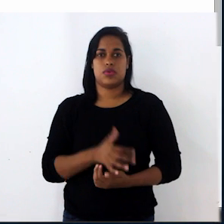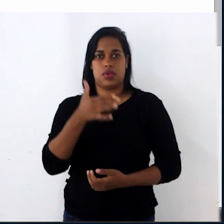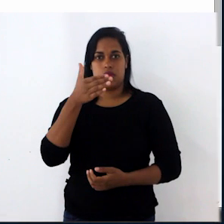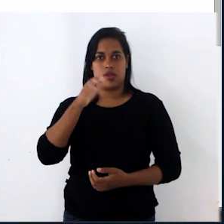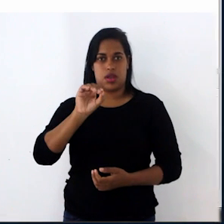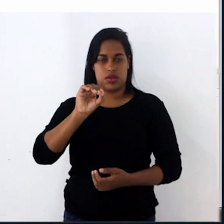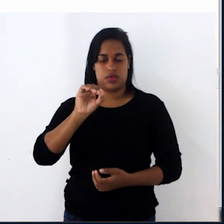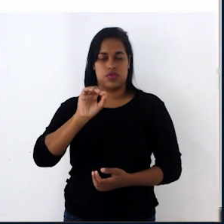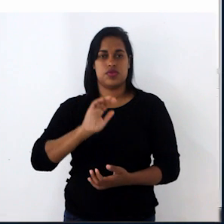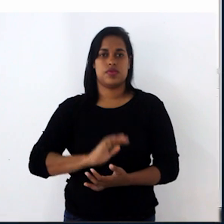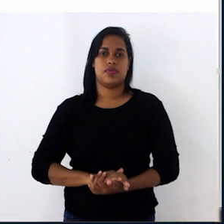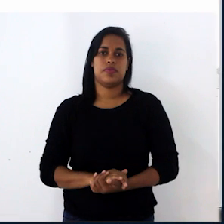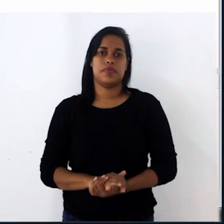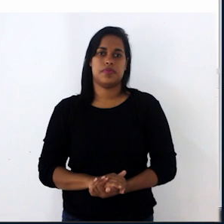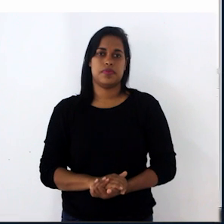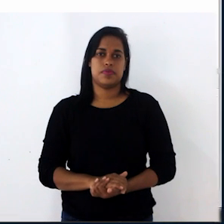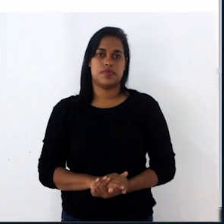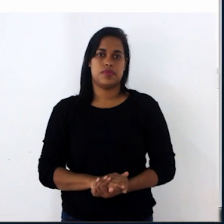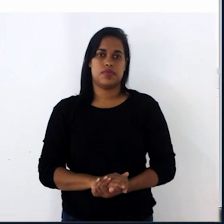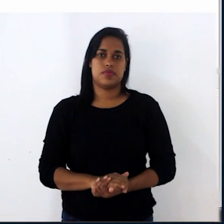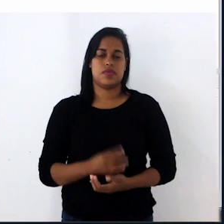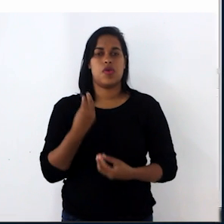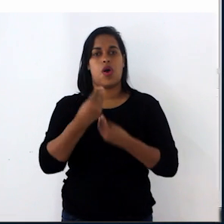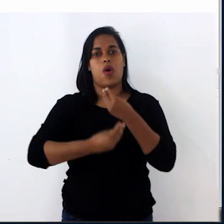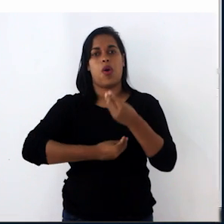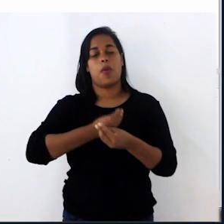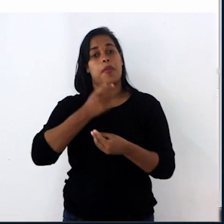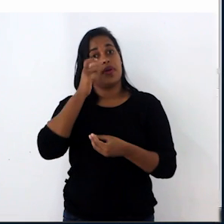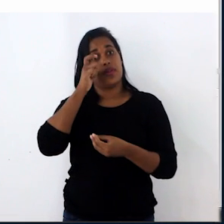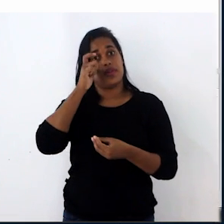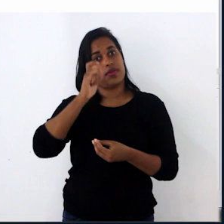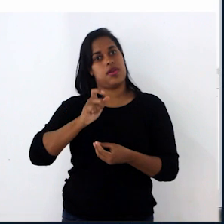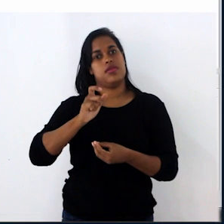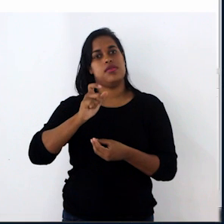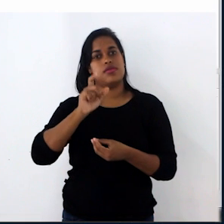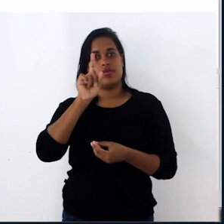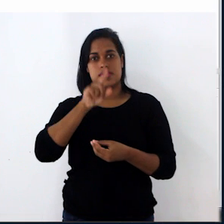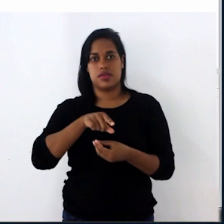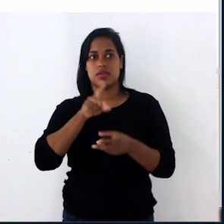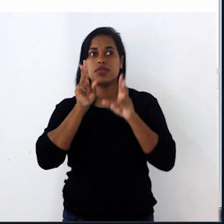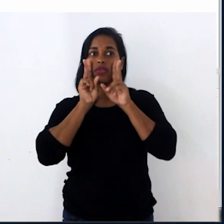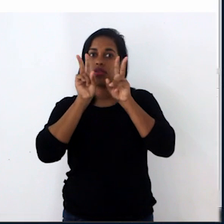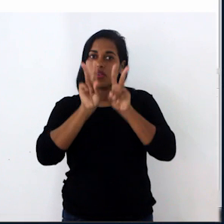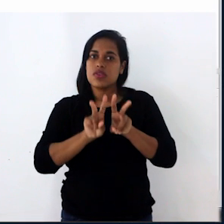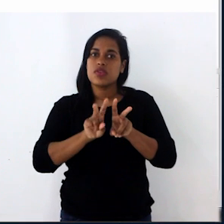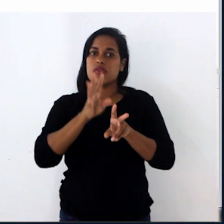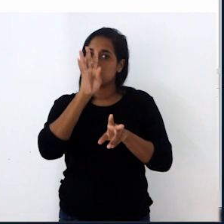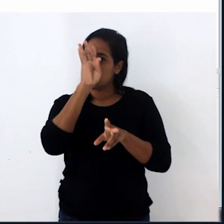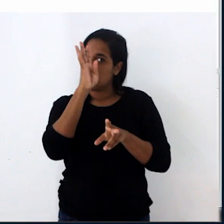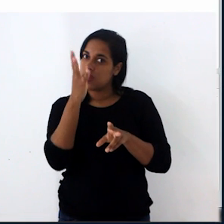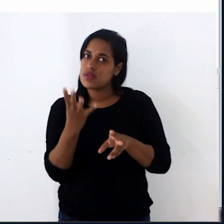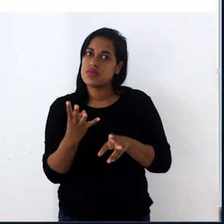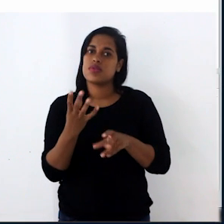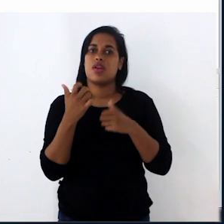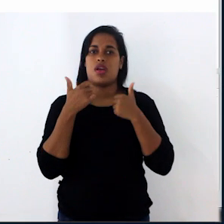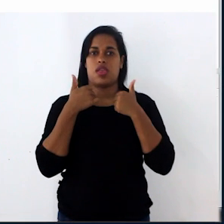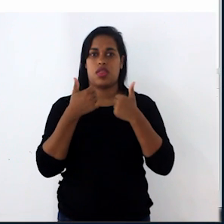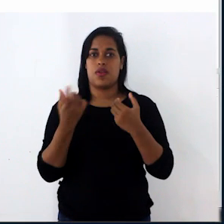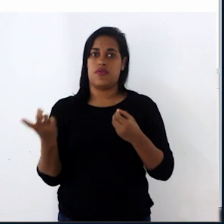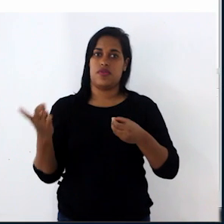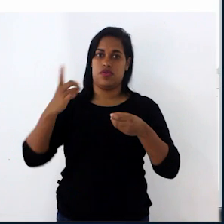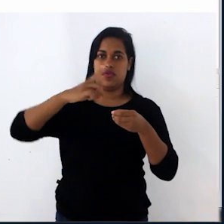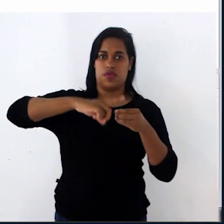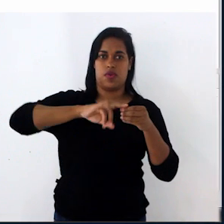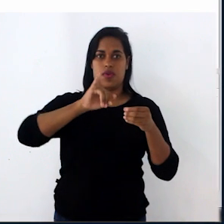10. Só que seria mais interessante se a gente visse o resultado. Então vamos voltar aqui para